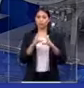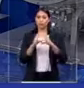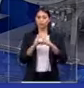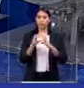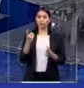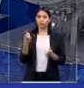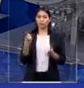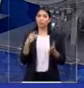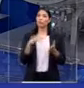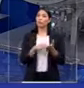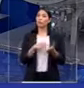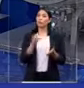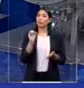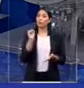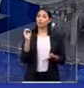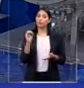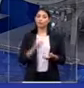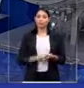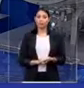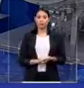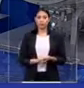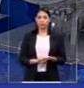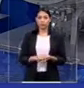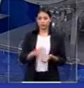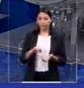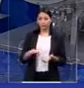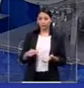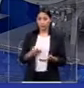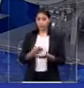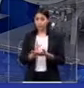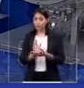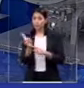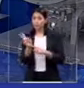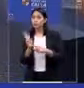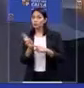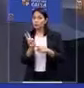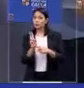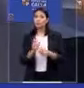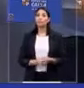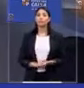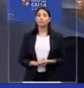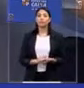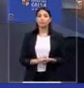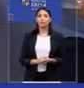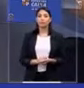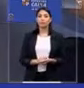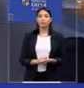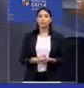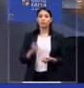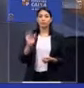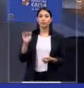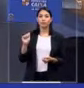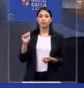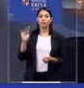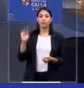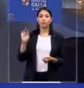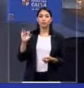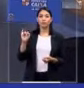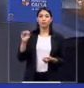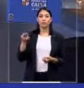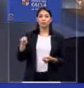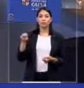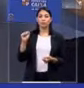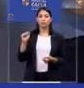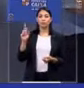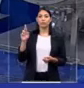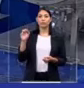de 01 a 80. Para conferir e validar este sorteio, estão aqui as nossas auditoras populares, Fátima Nascimento e Rosângela